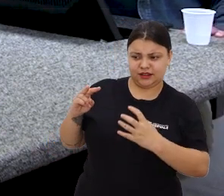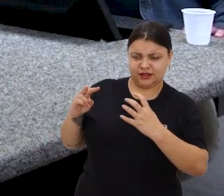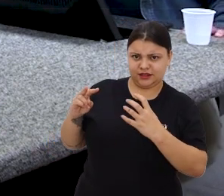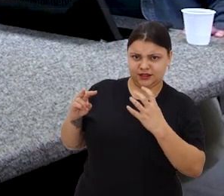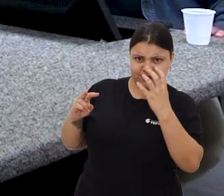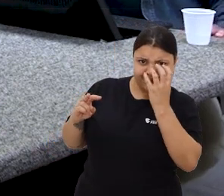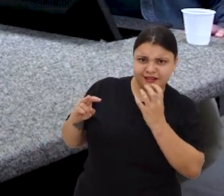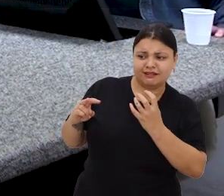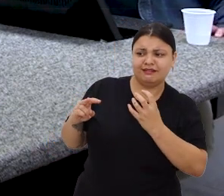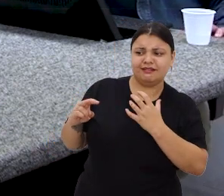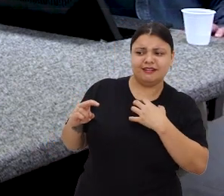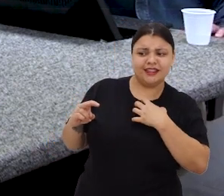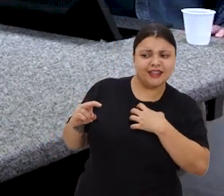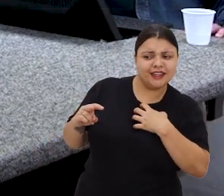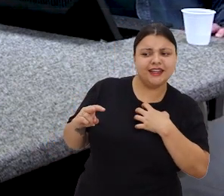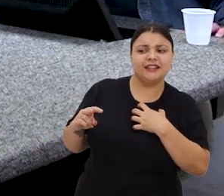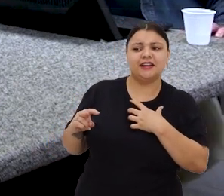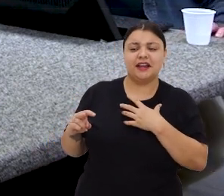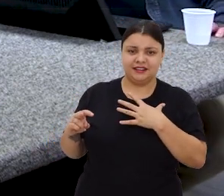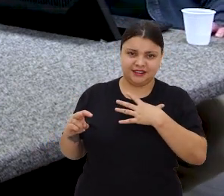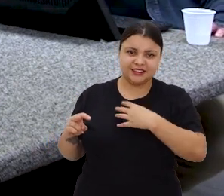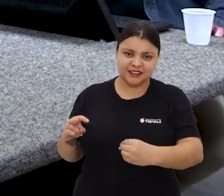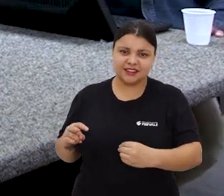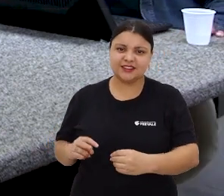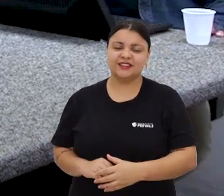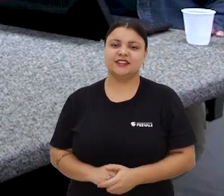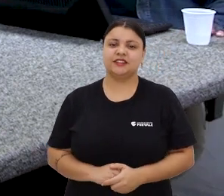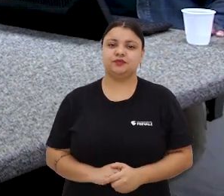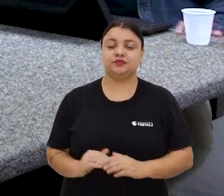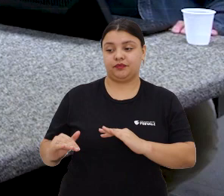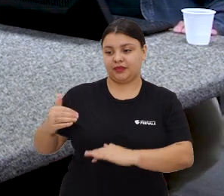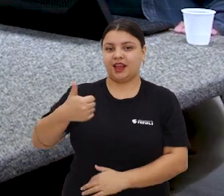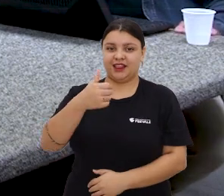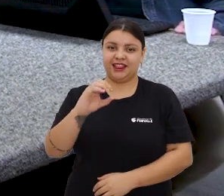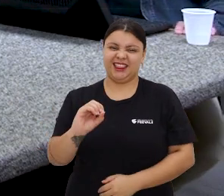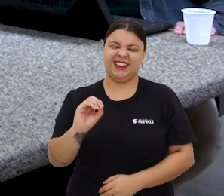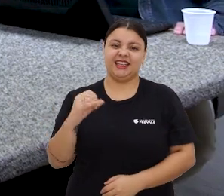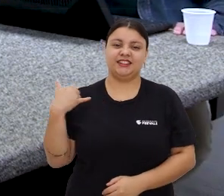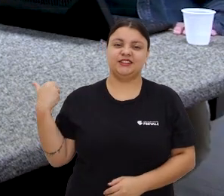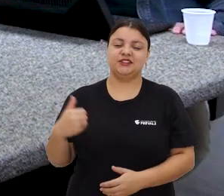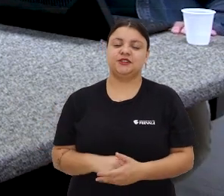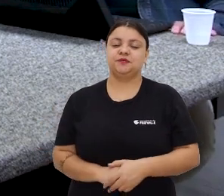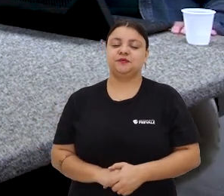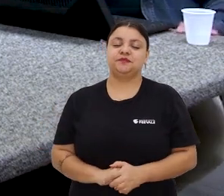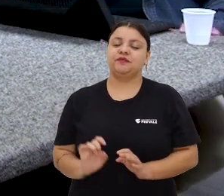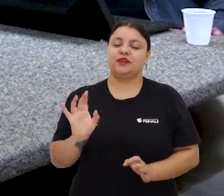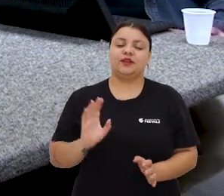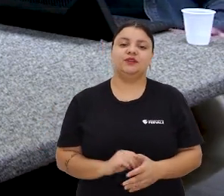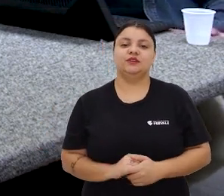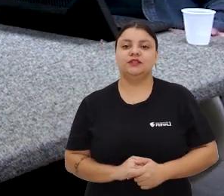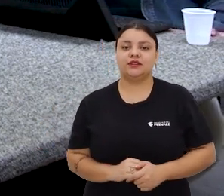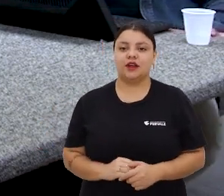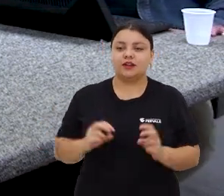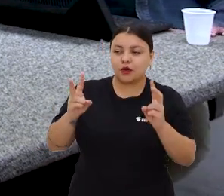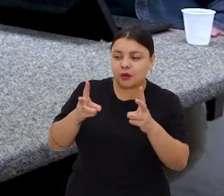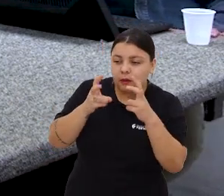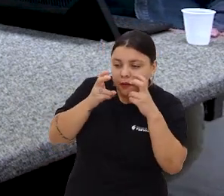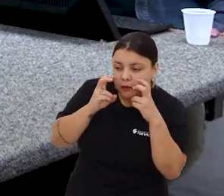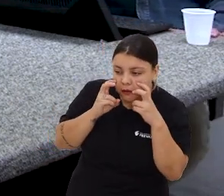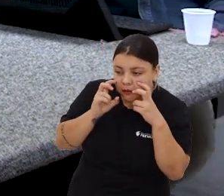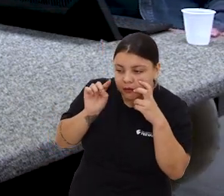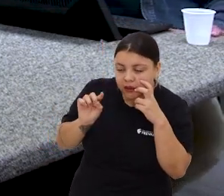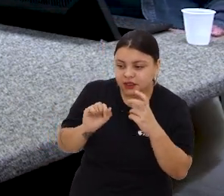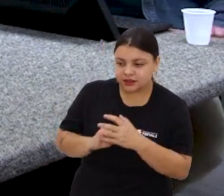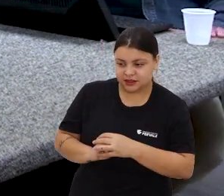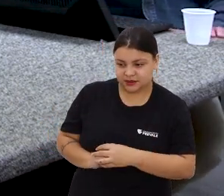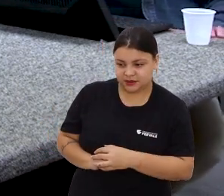meio, principalmente com o guri que é mais velho, né, assim, mais velho, tem 10 anos, uma criança, mas tu percebe a reação, aí tu vai lá e